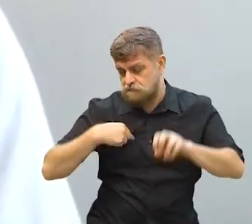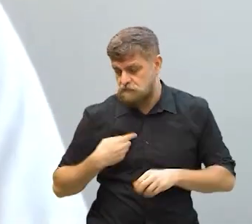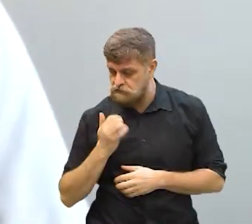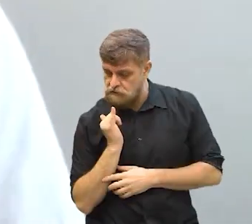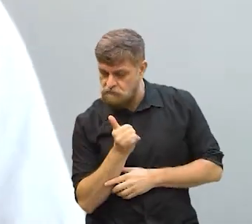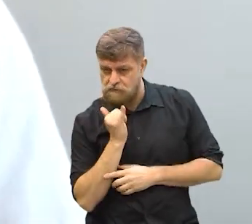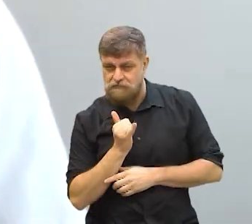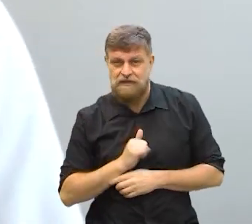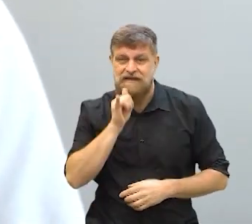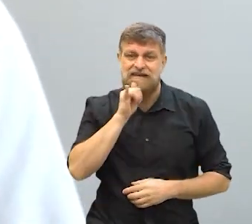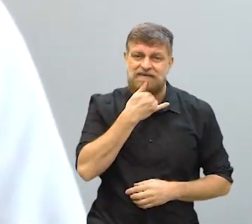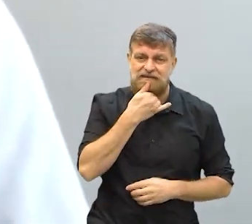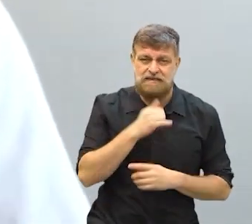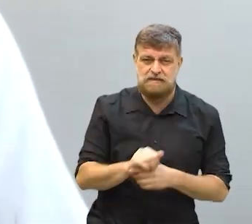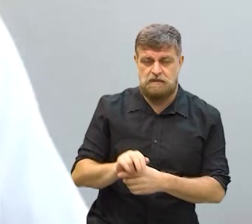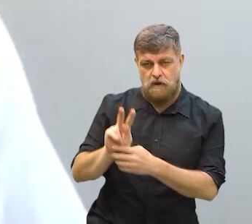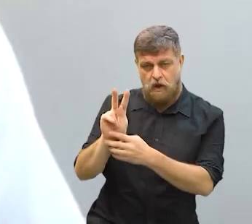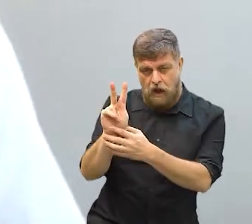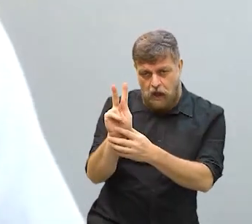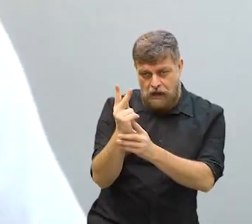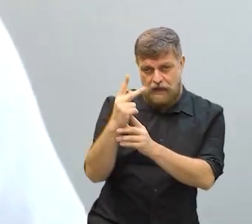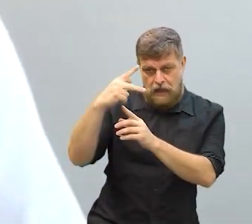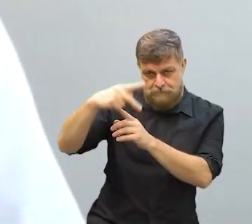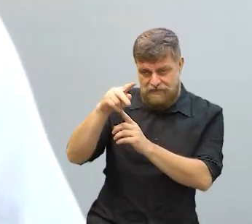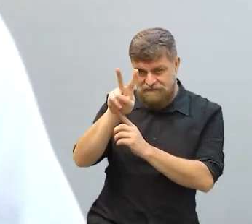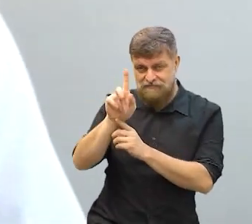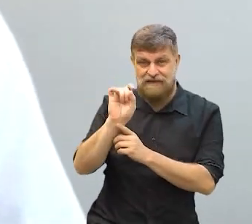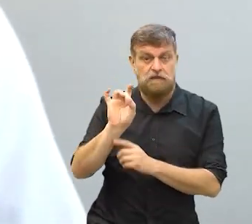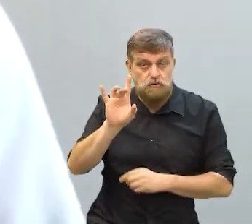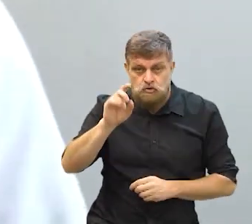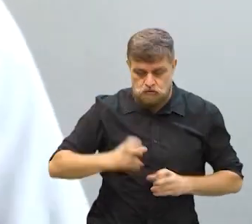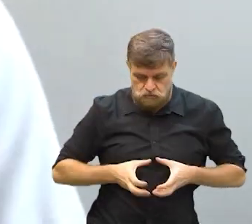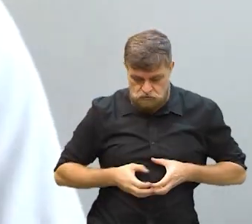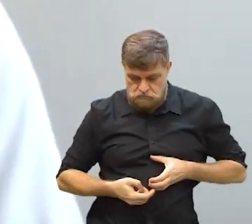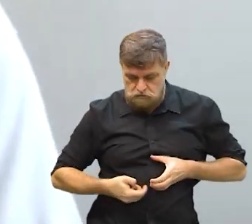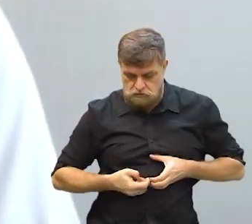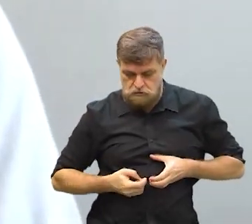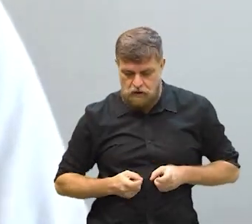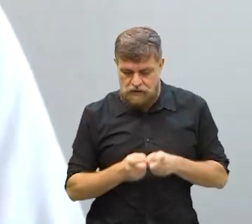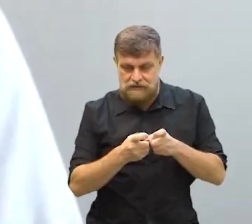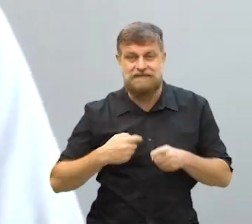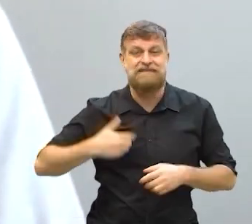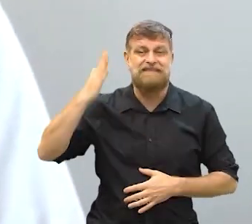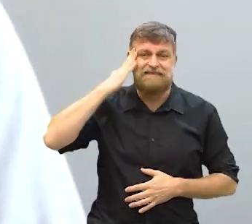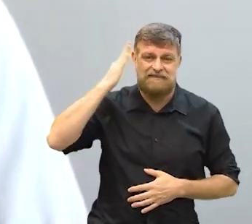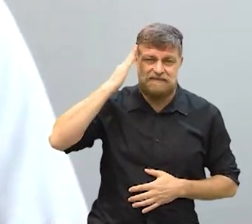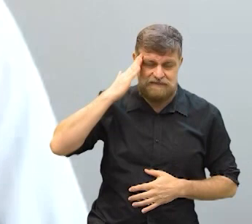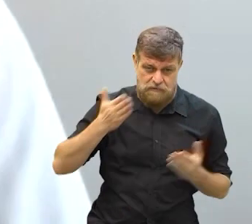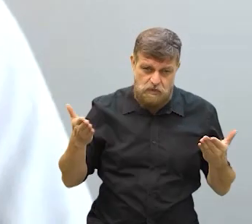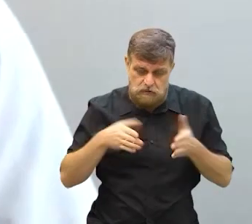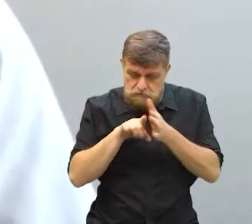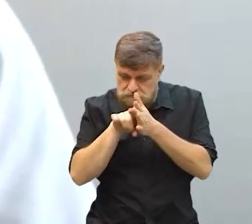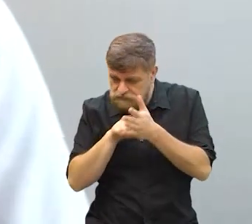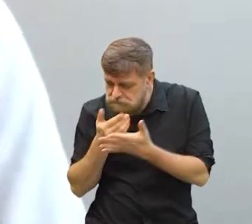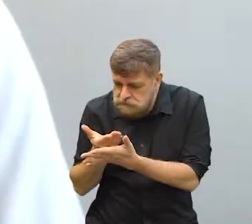aqui é que, infelizmente, o HPV, ele não induz ou ele acaba não provocando só o câncer do colo do útero. A gente sabe hoje, de uma